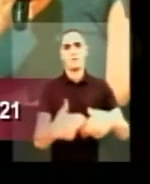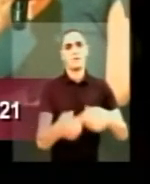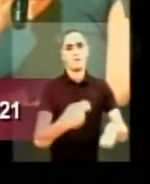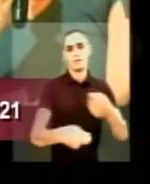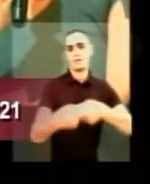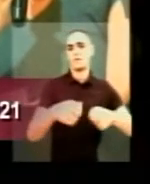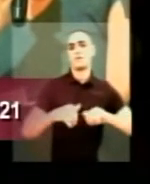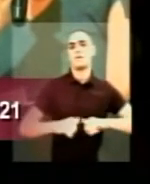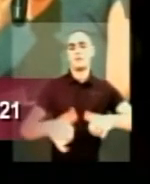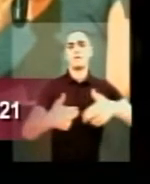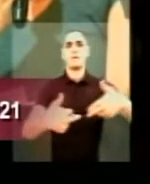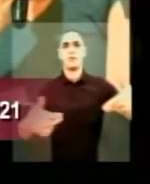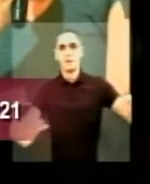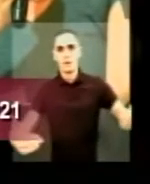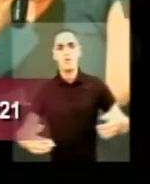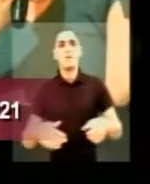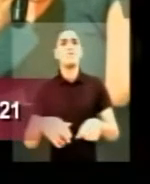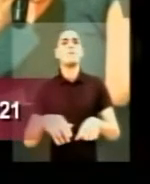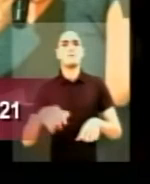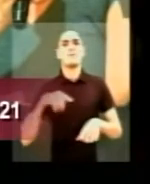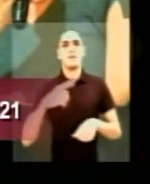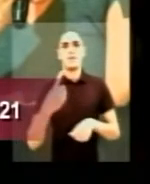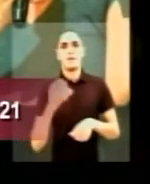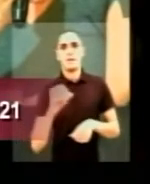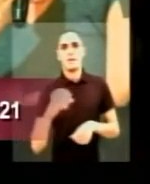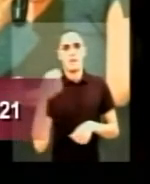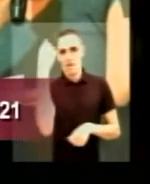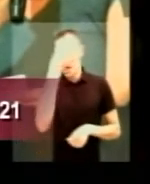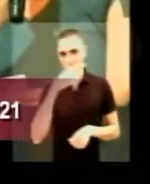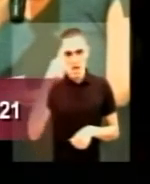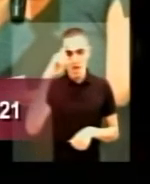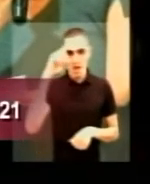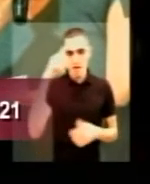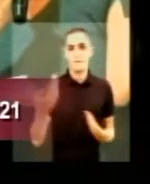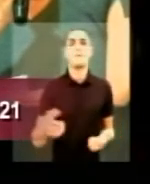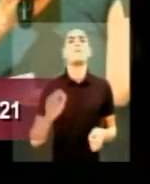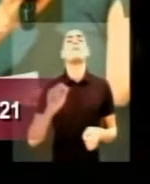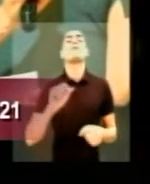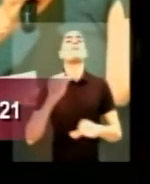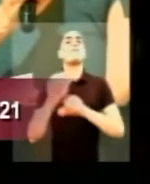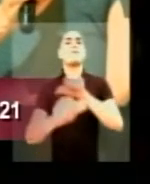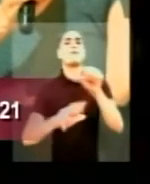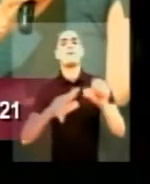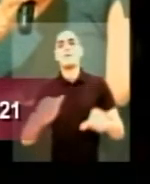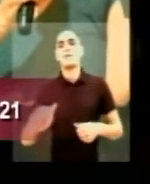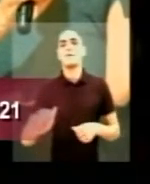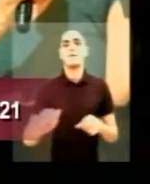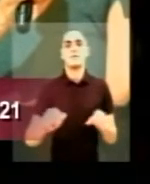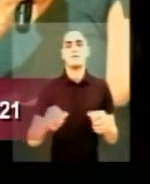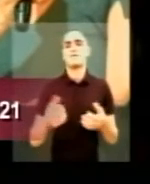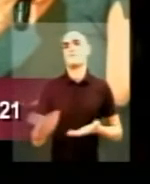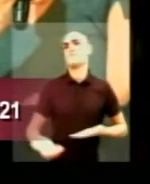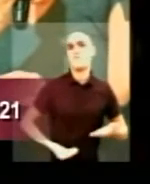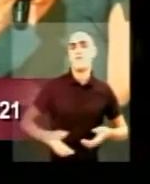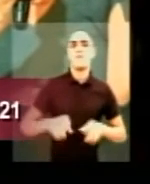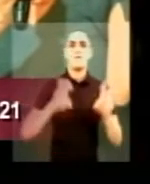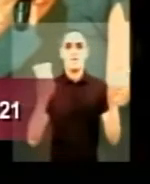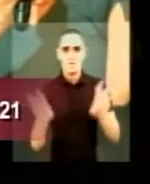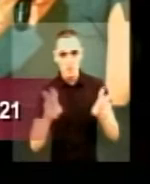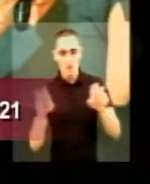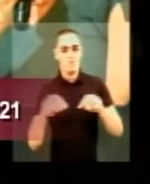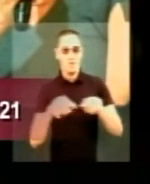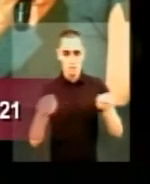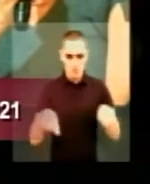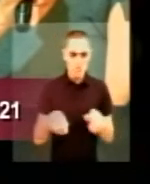o comércio, serviços, shoppings e salão de cabeleireiro, ou seja, todas